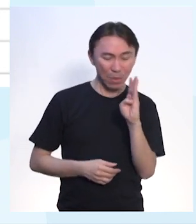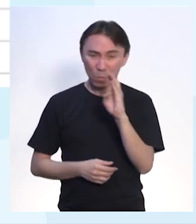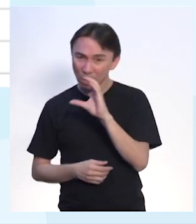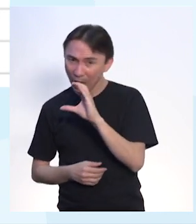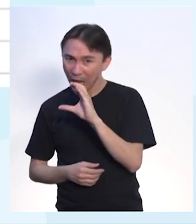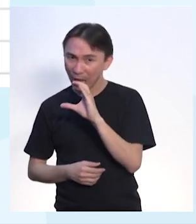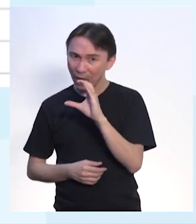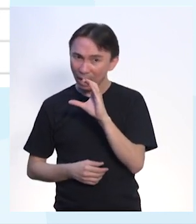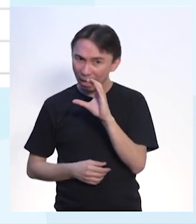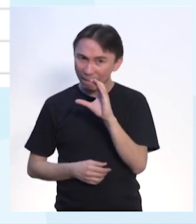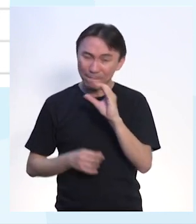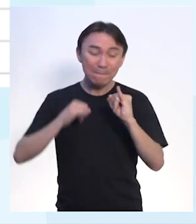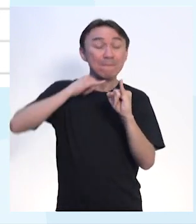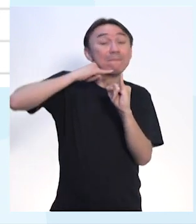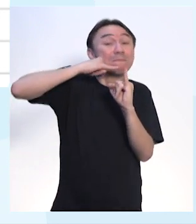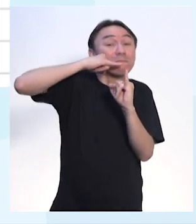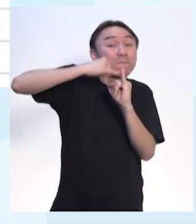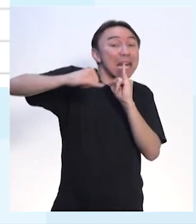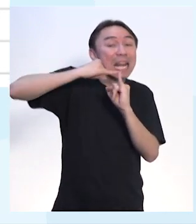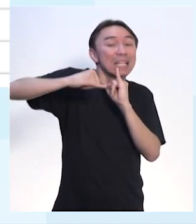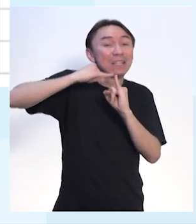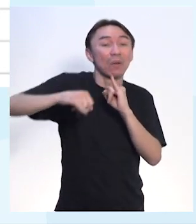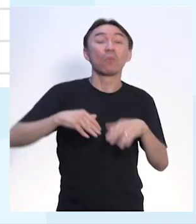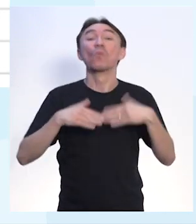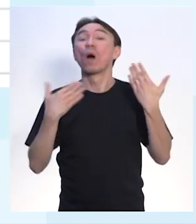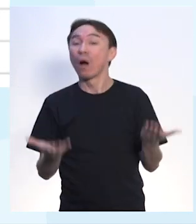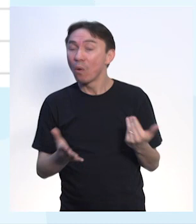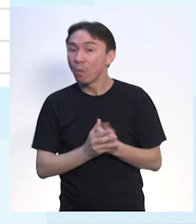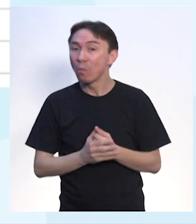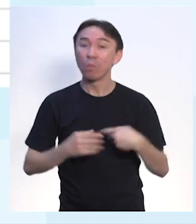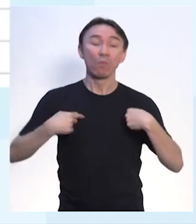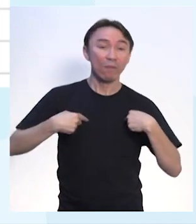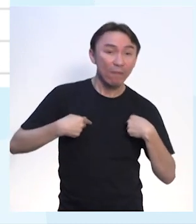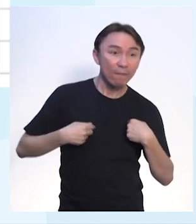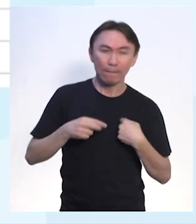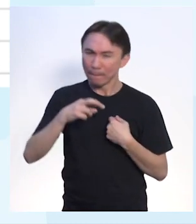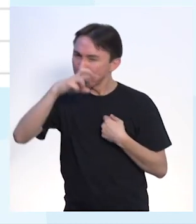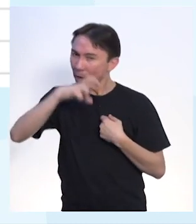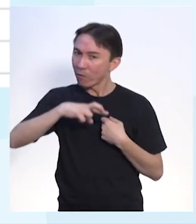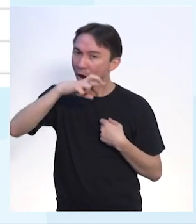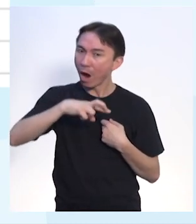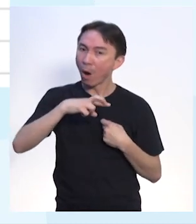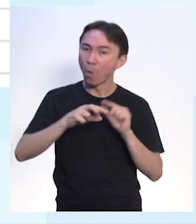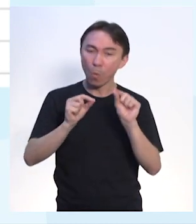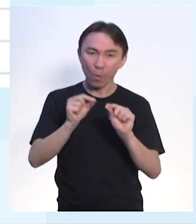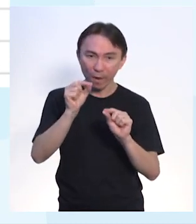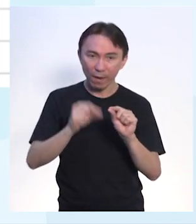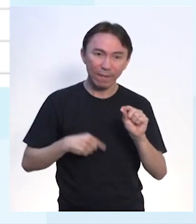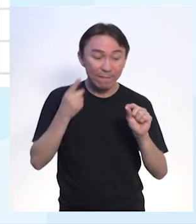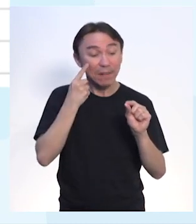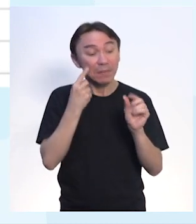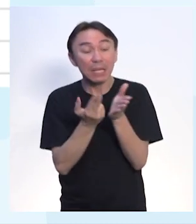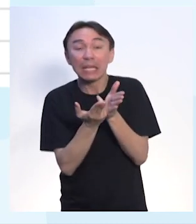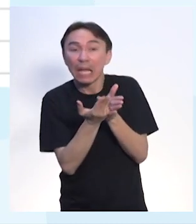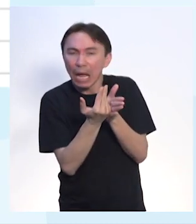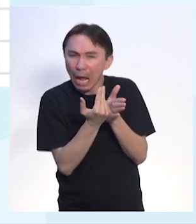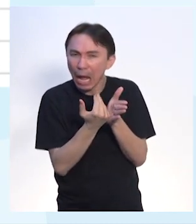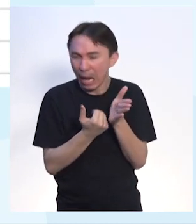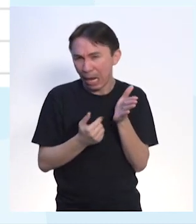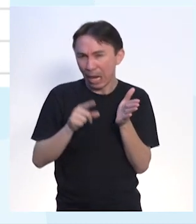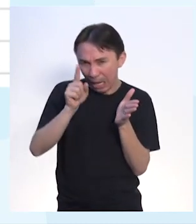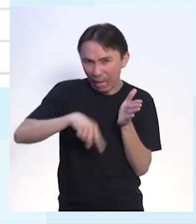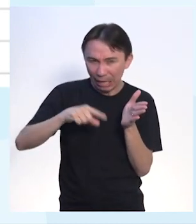e aí eu quero saber qual que é essa relação. O que eu tenho que observar? A forma, se todas são quadriláteros, aí eu acho que